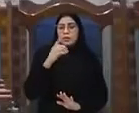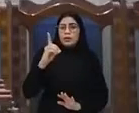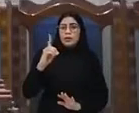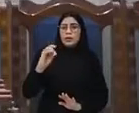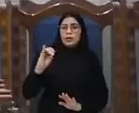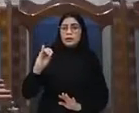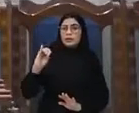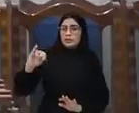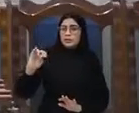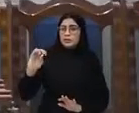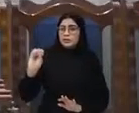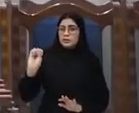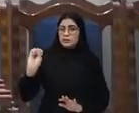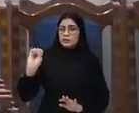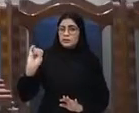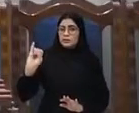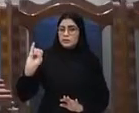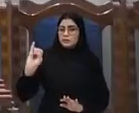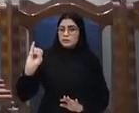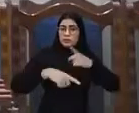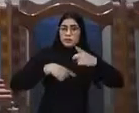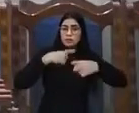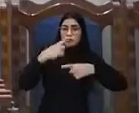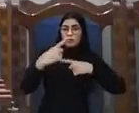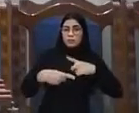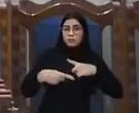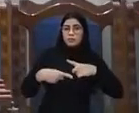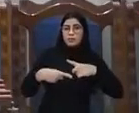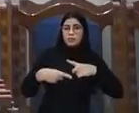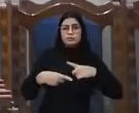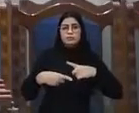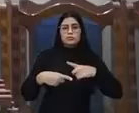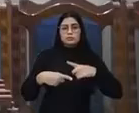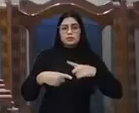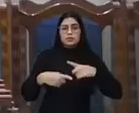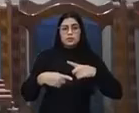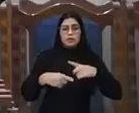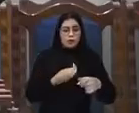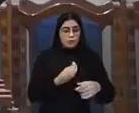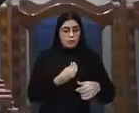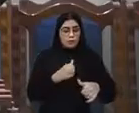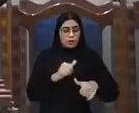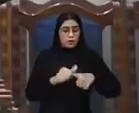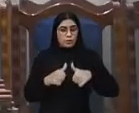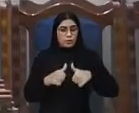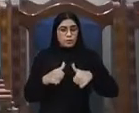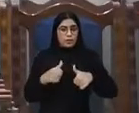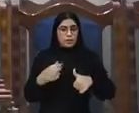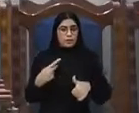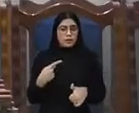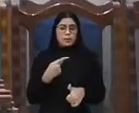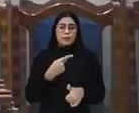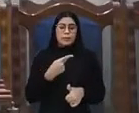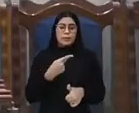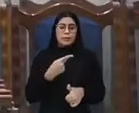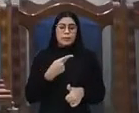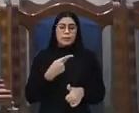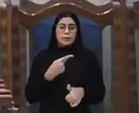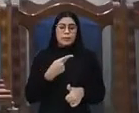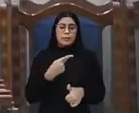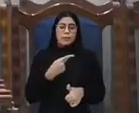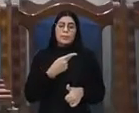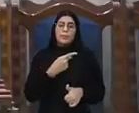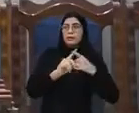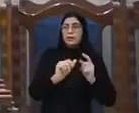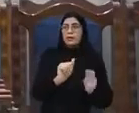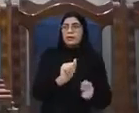se tornou pastor, presidente da igreja em Atenas. Glória a Deus. Mas creu nessa oportunidade aí, né? Uma mulher